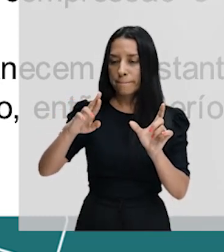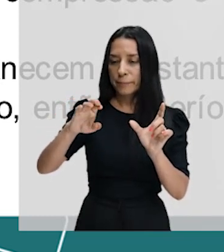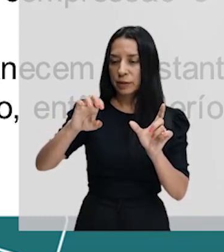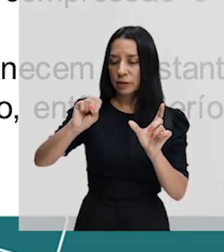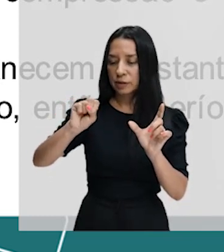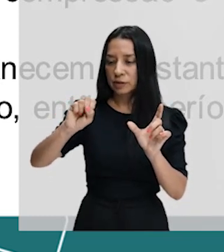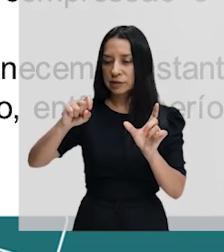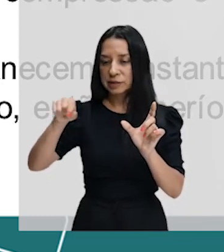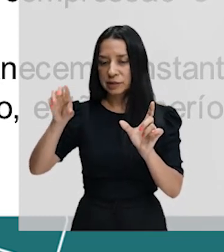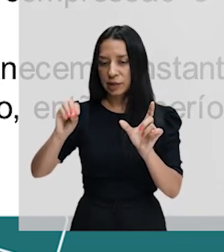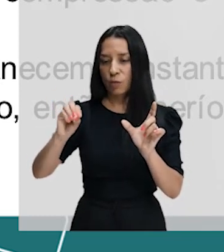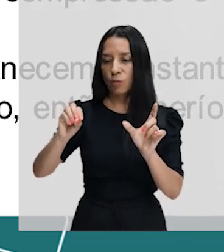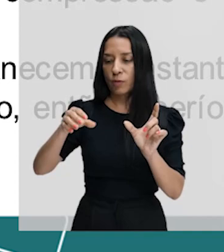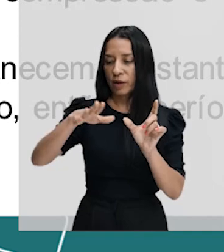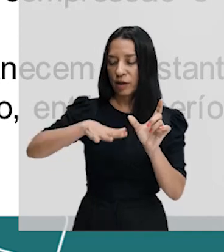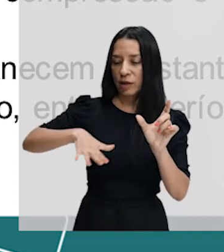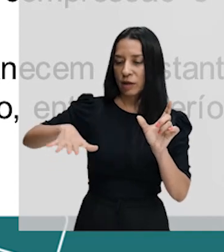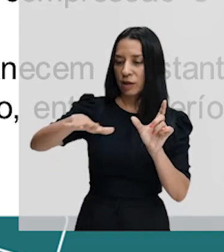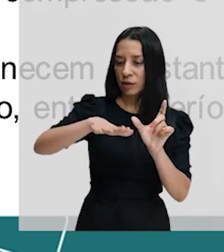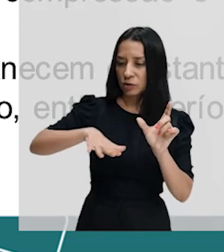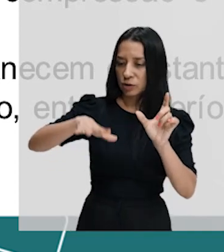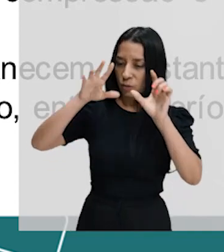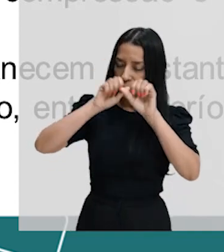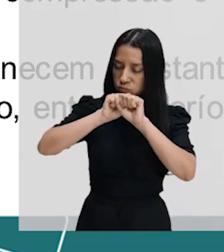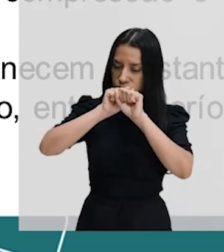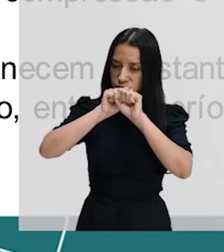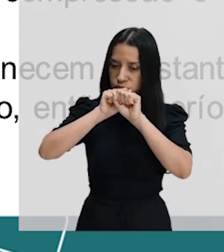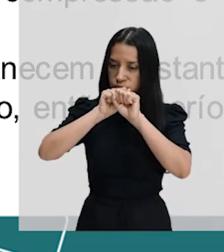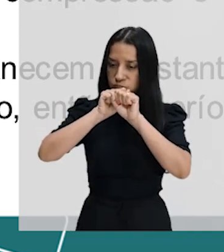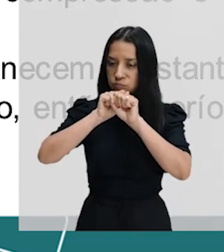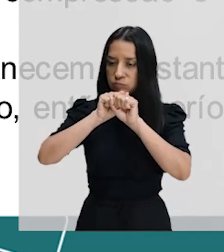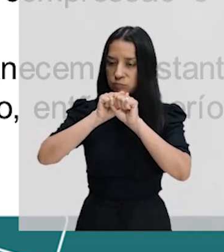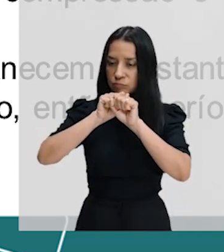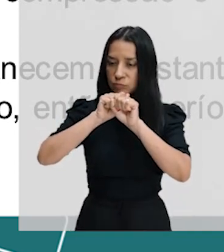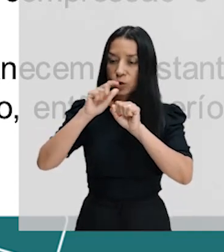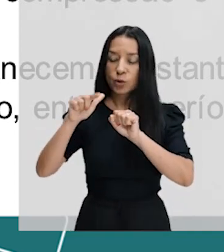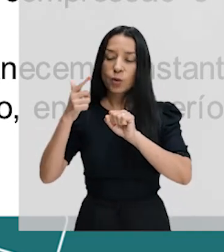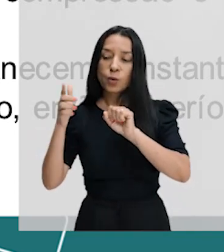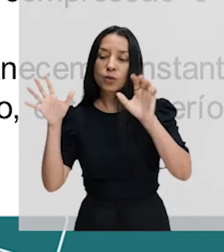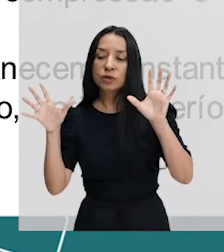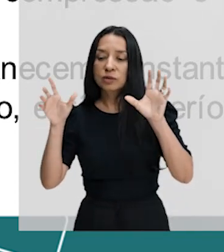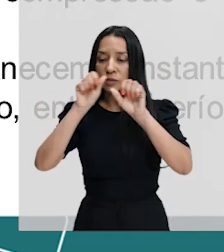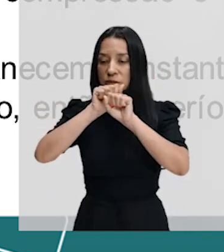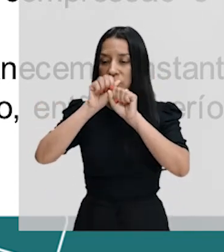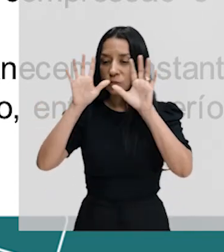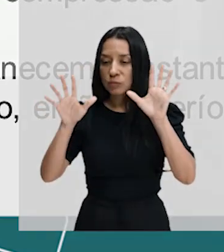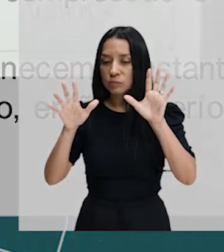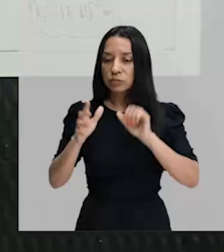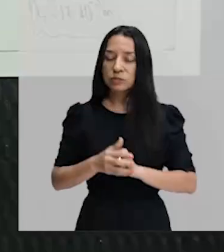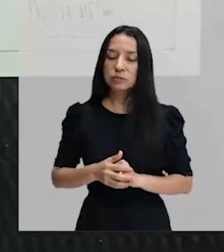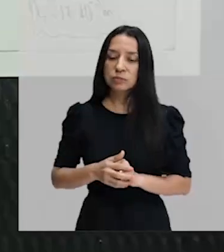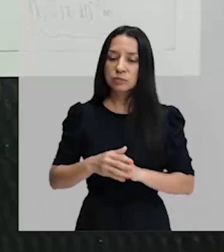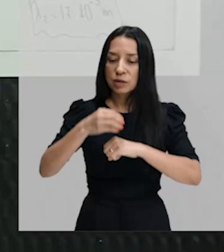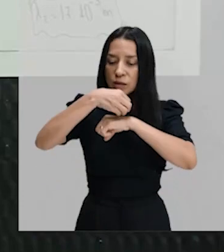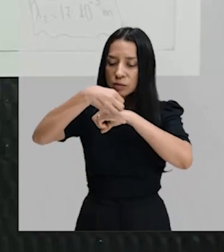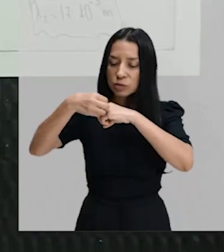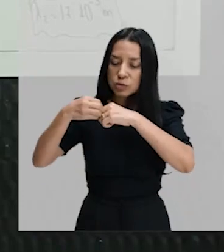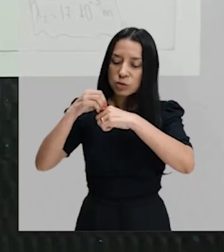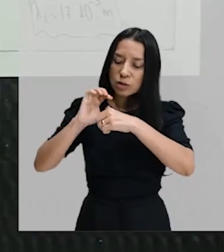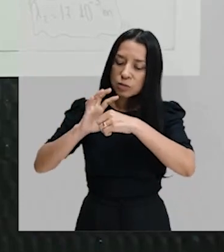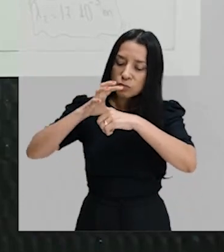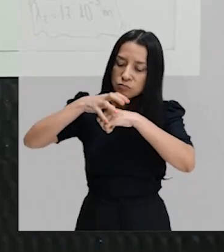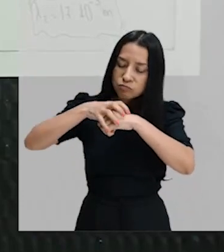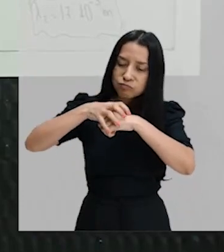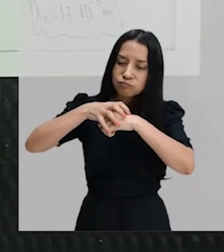e as claras são chamadas de rarefação Tá ok então as moléculas estão comprimidas